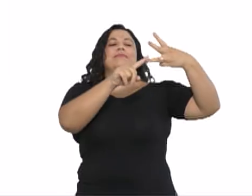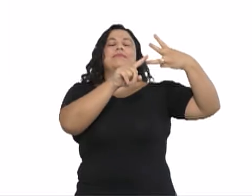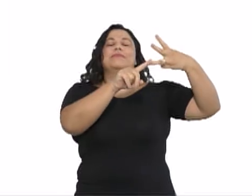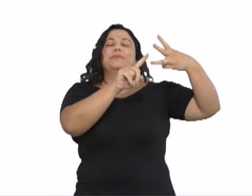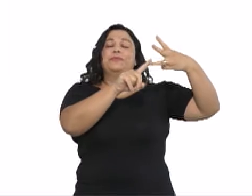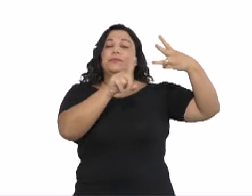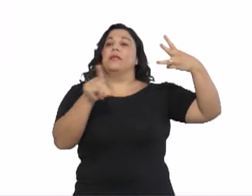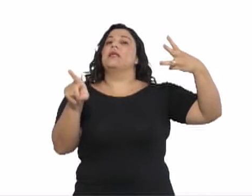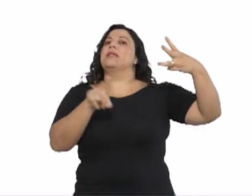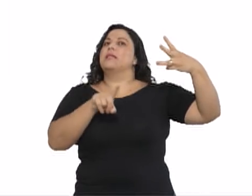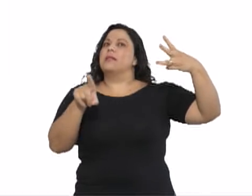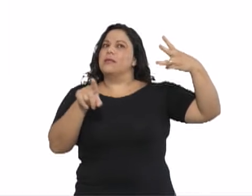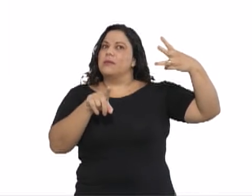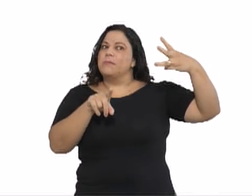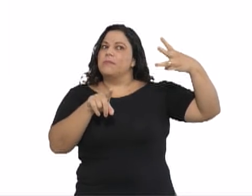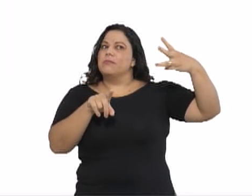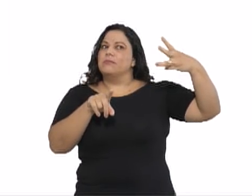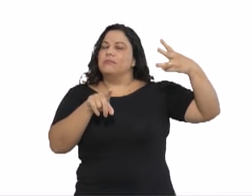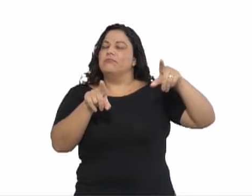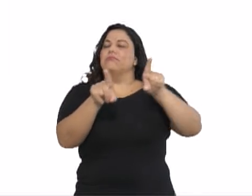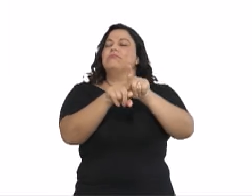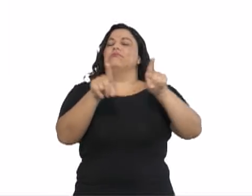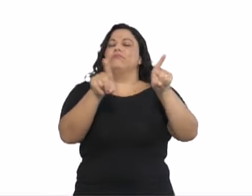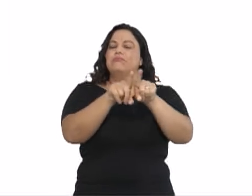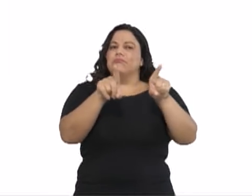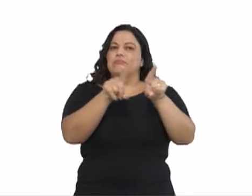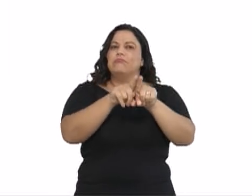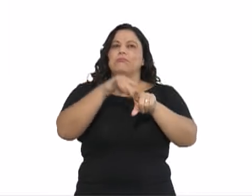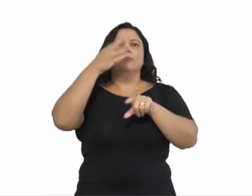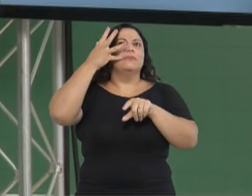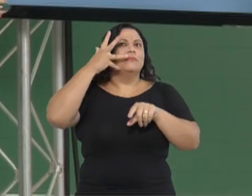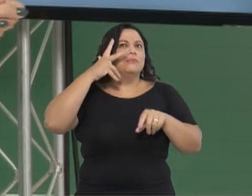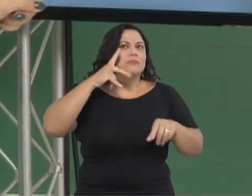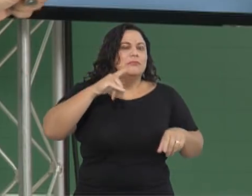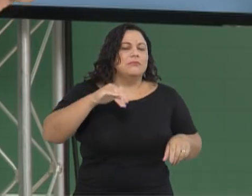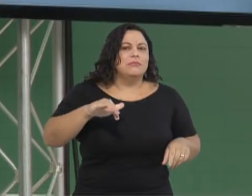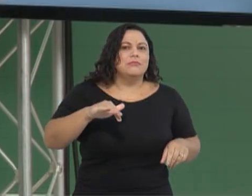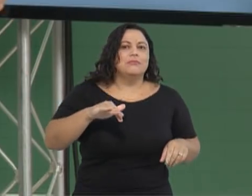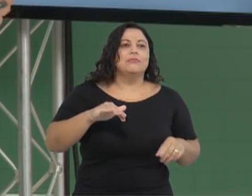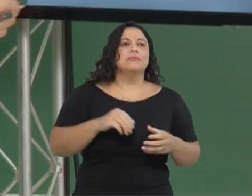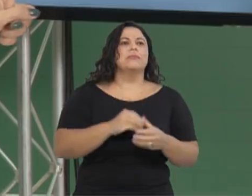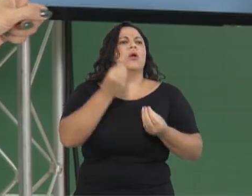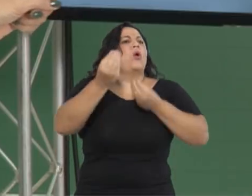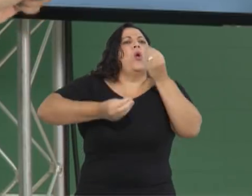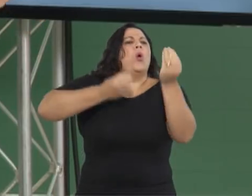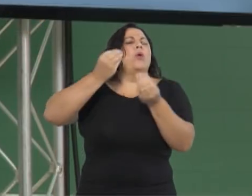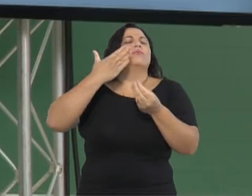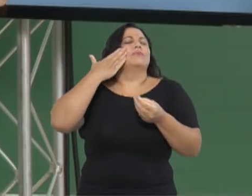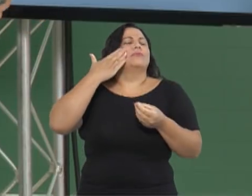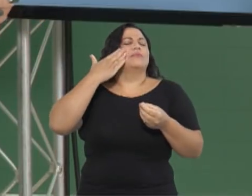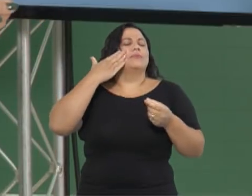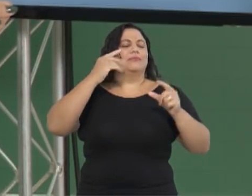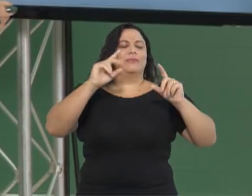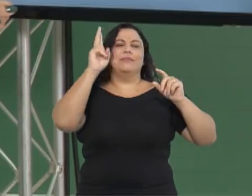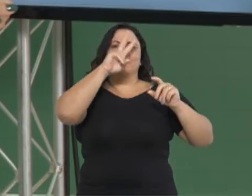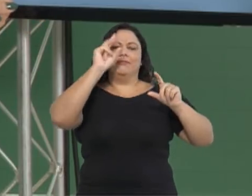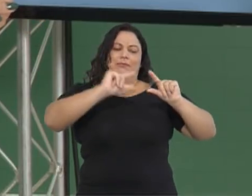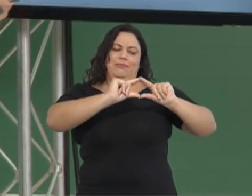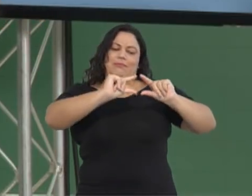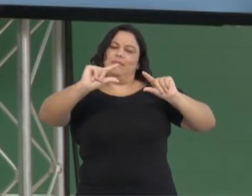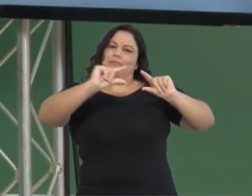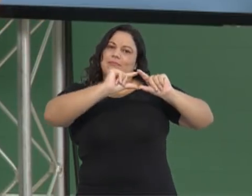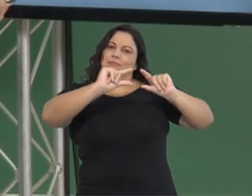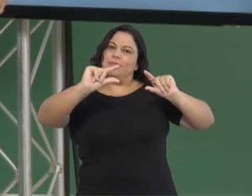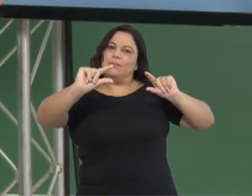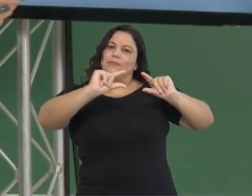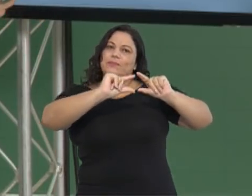faz parte de uma leitura de criança. Como que eu sei isso? Olha lá a minha observaçãozinha do lado da minha